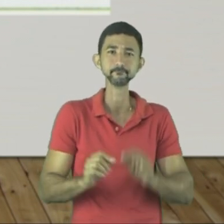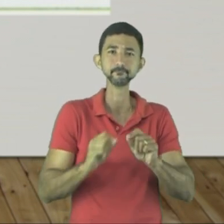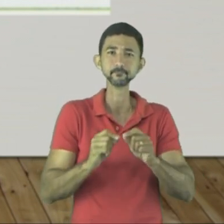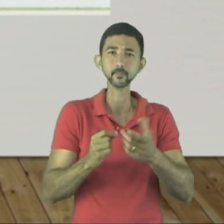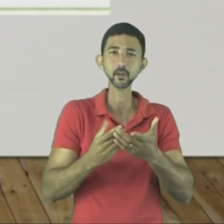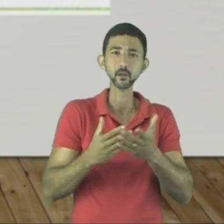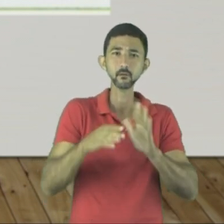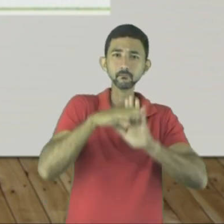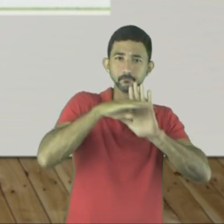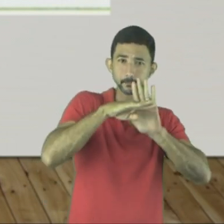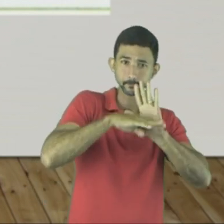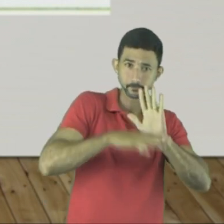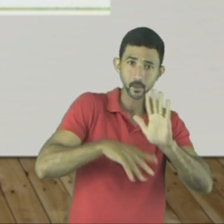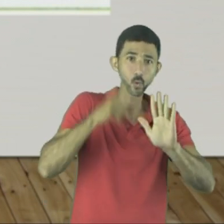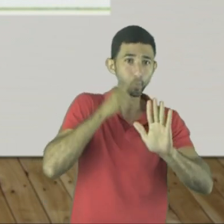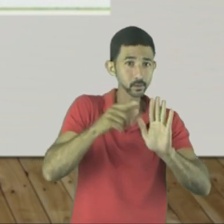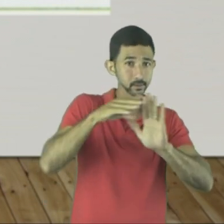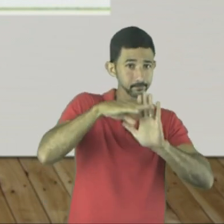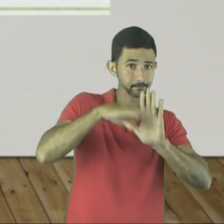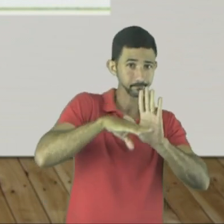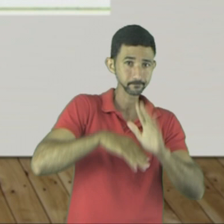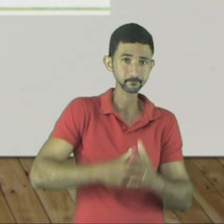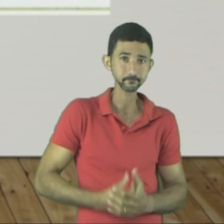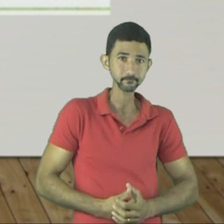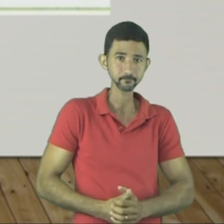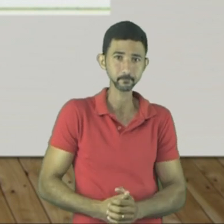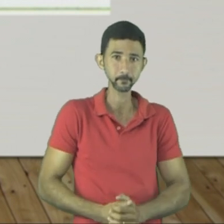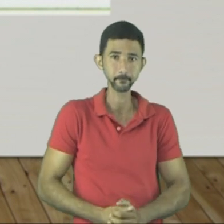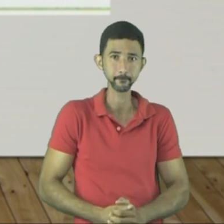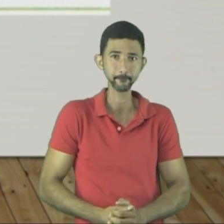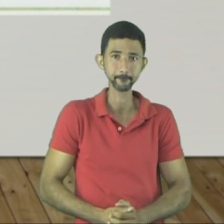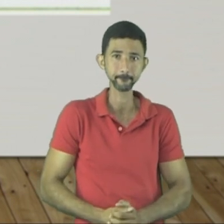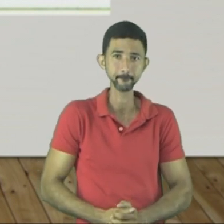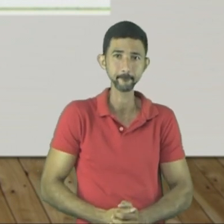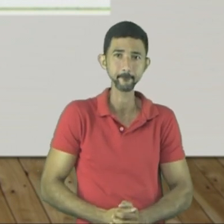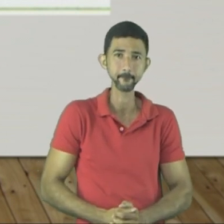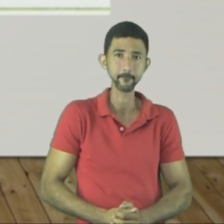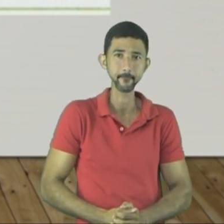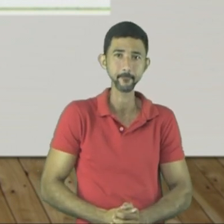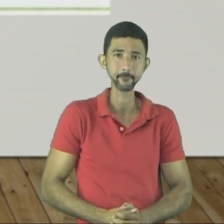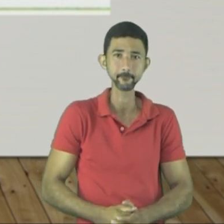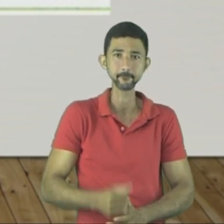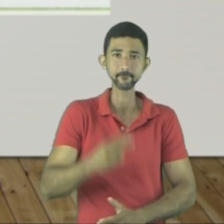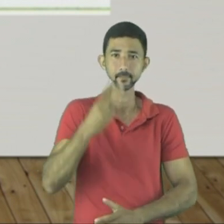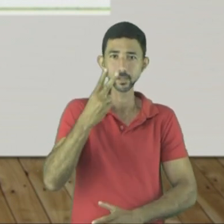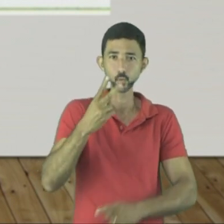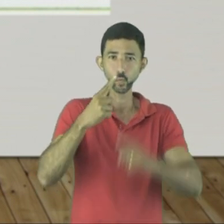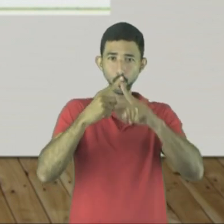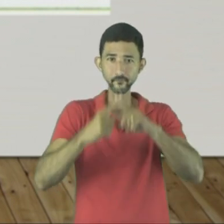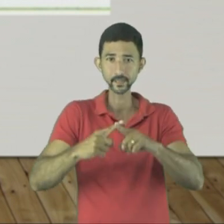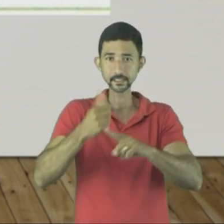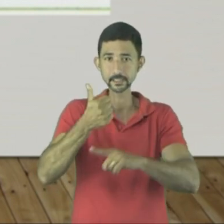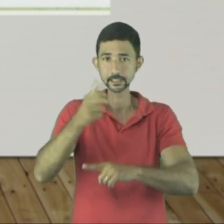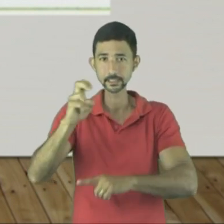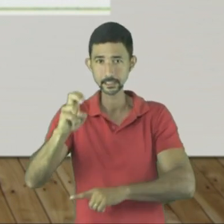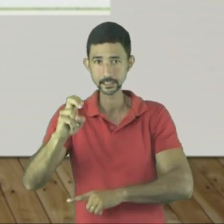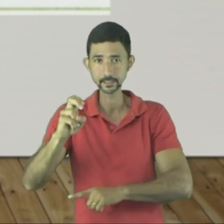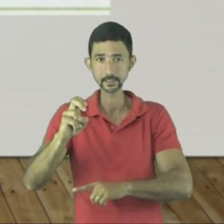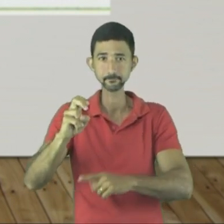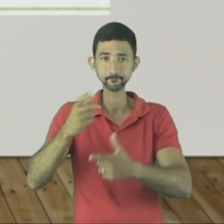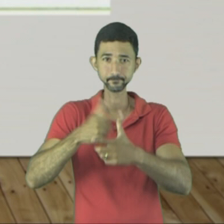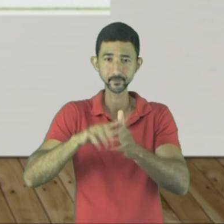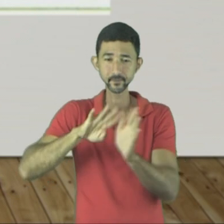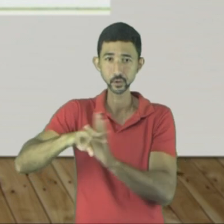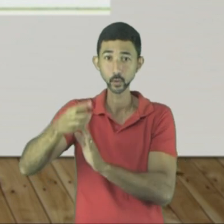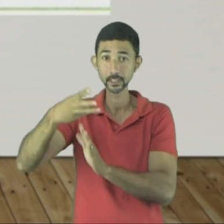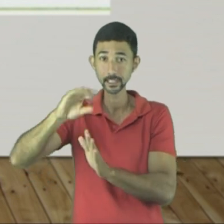de fatores primos, eu consigo fatorá-lo. Então aqui, ó. 2 vezes 15. No lugar do 30, eu coloquei 2 vezes